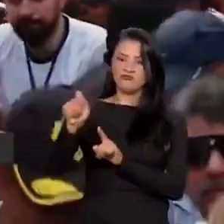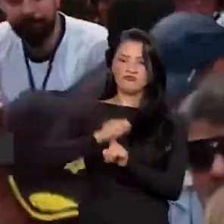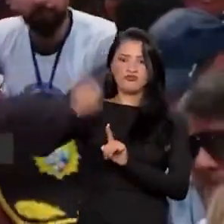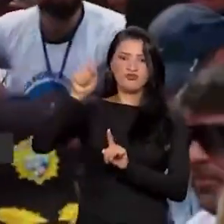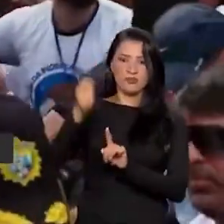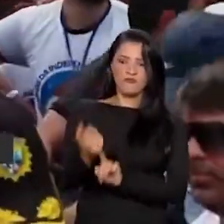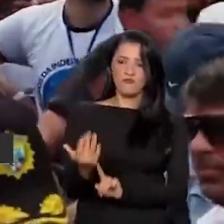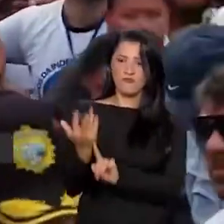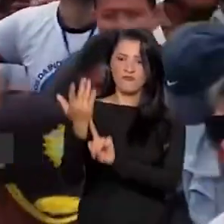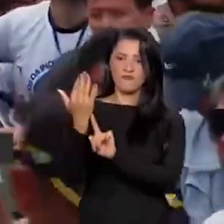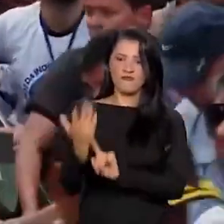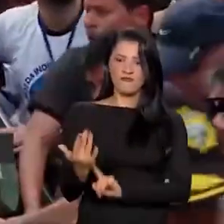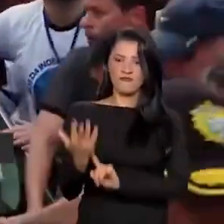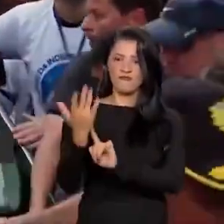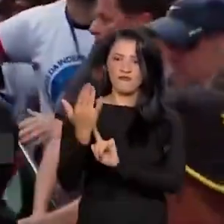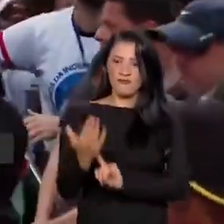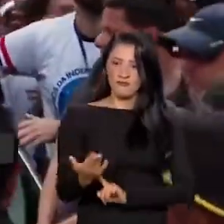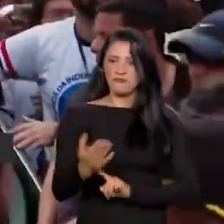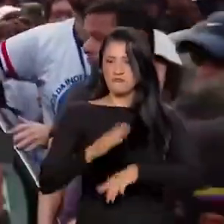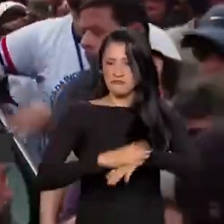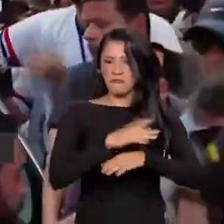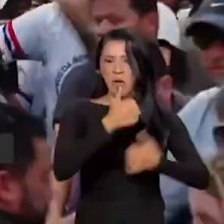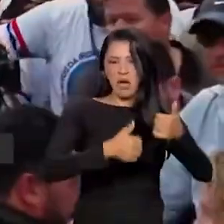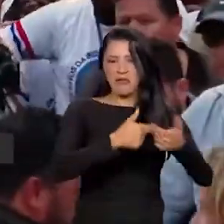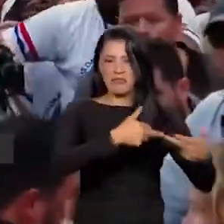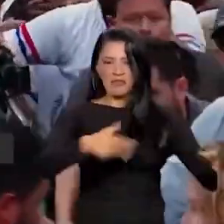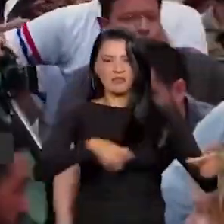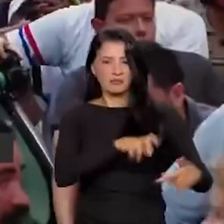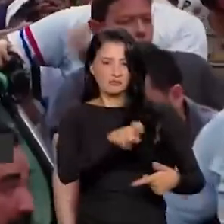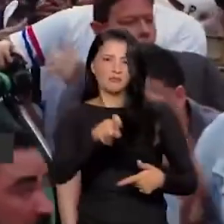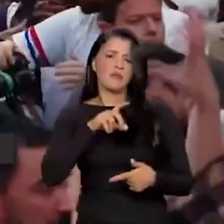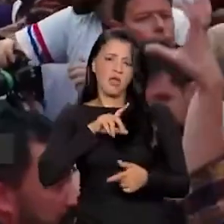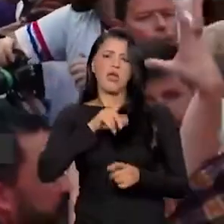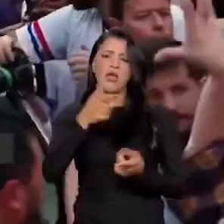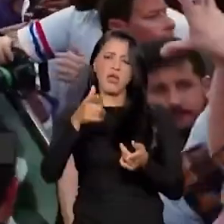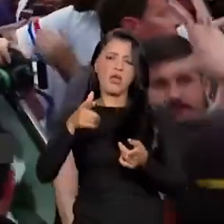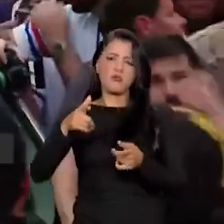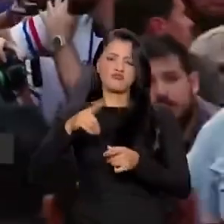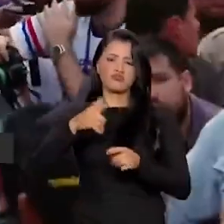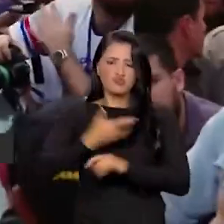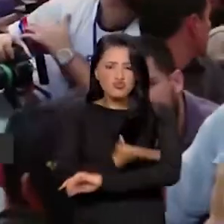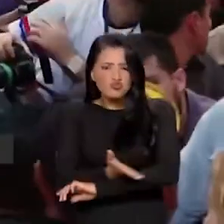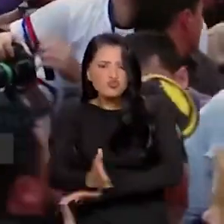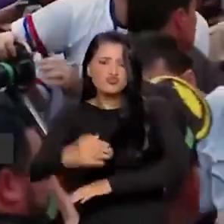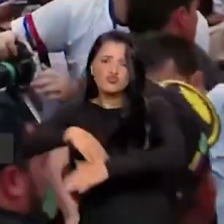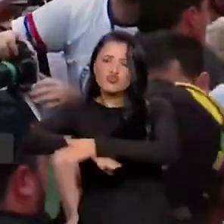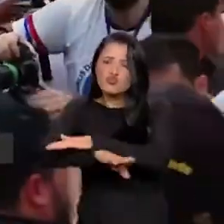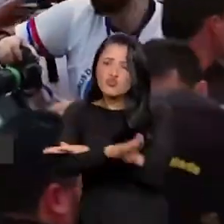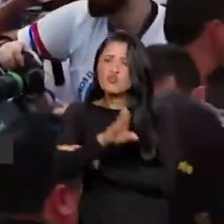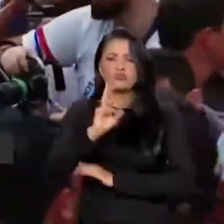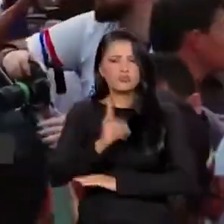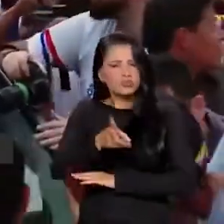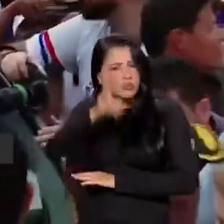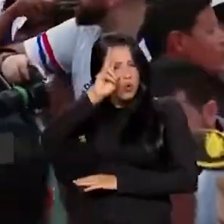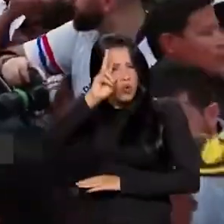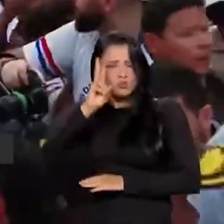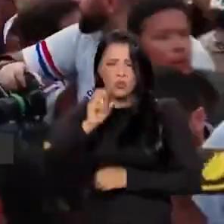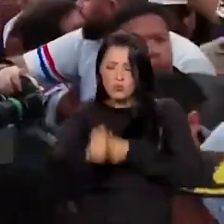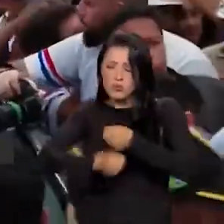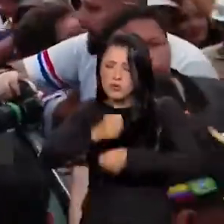acendida por atletas. Esse é um rito que acontece todos os anos em Salvador,